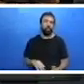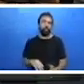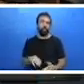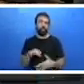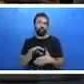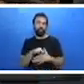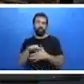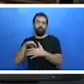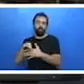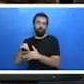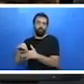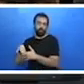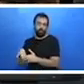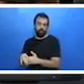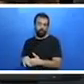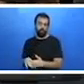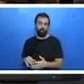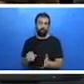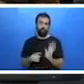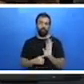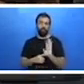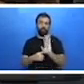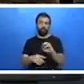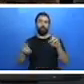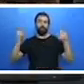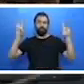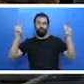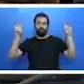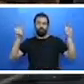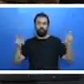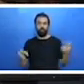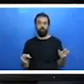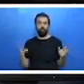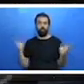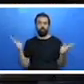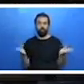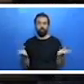assuntos atuais. Olha que legal.